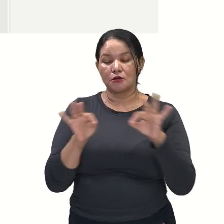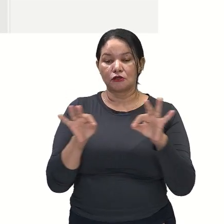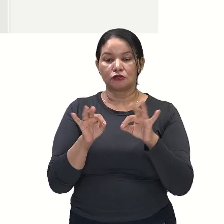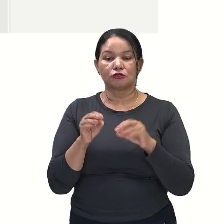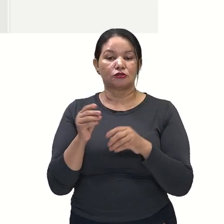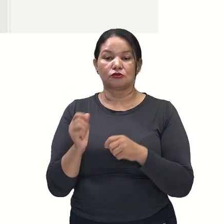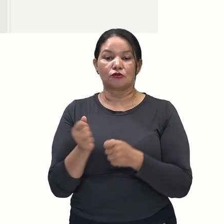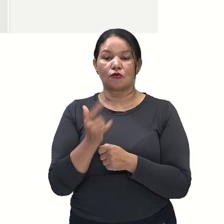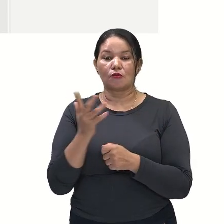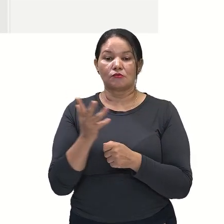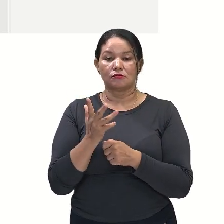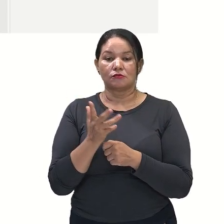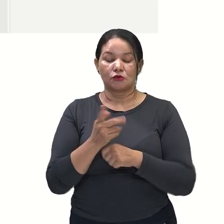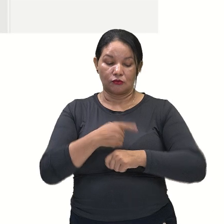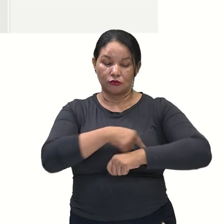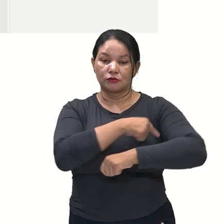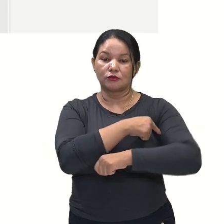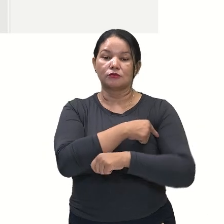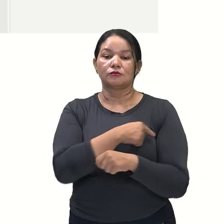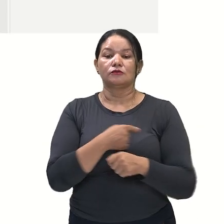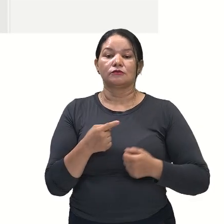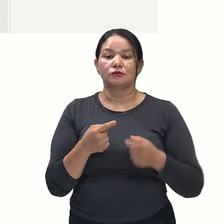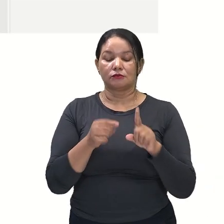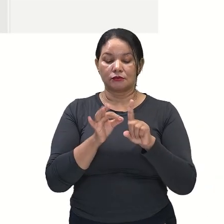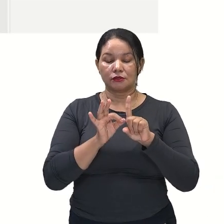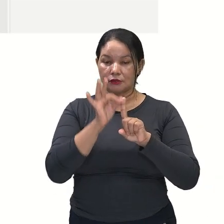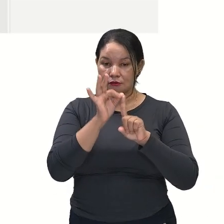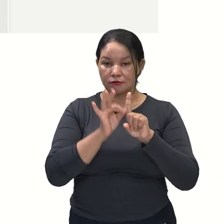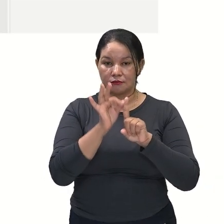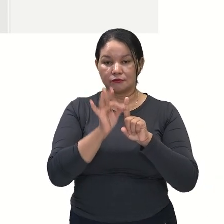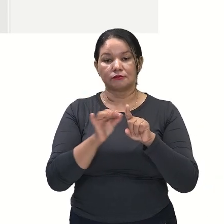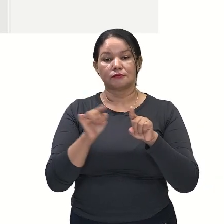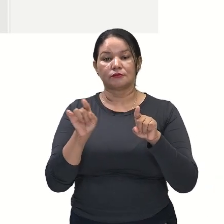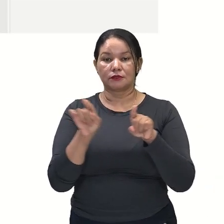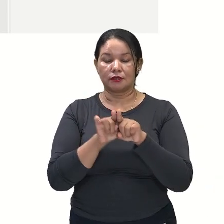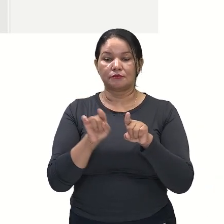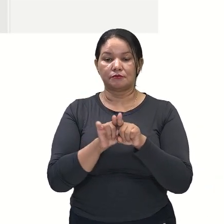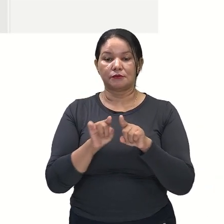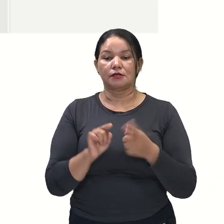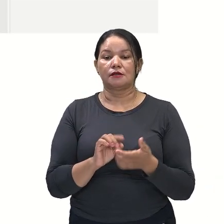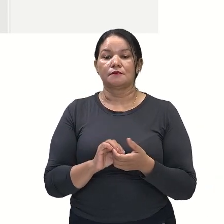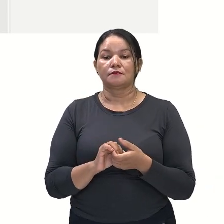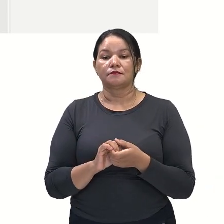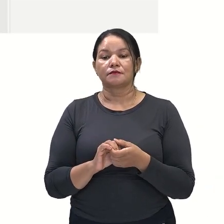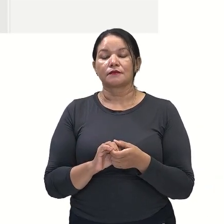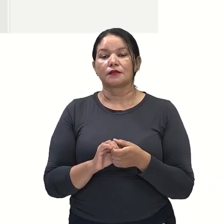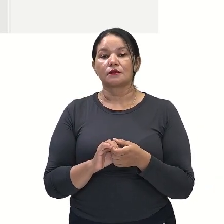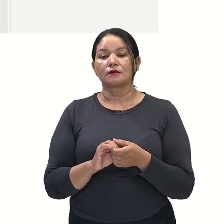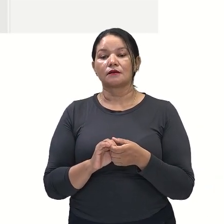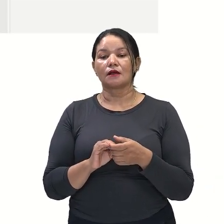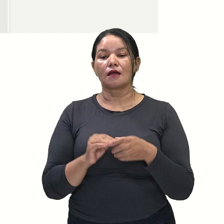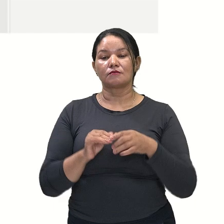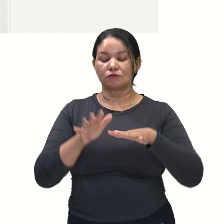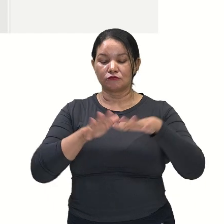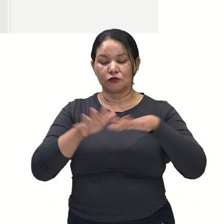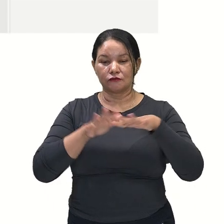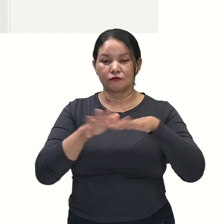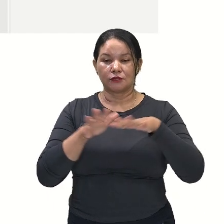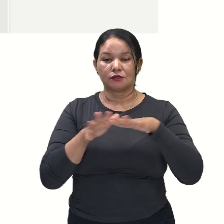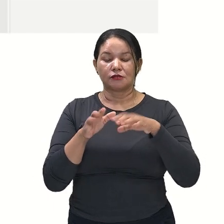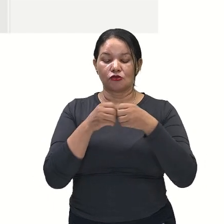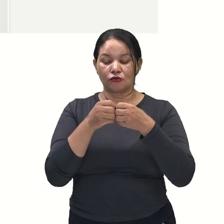do termômetro. Então, o termômetro mede a temperatura gerada a partir da movimentação